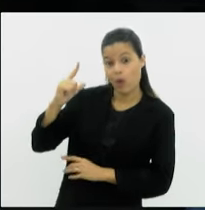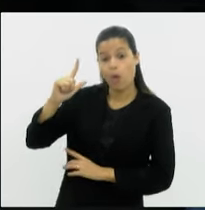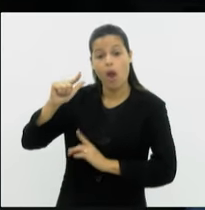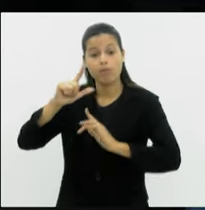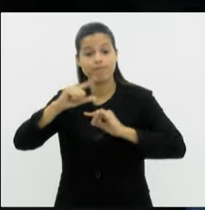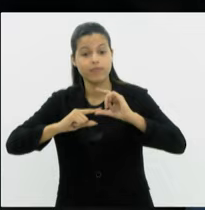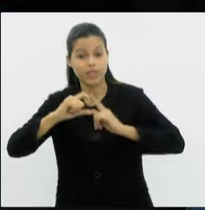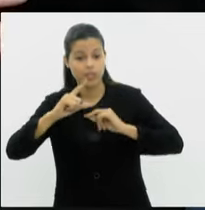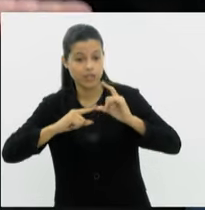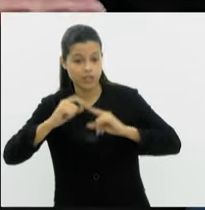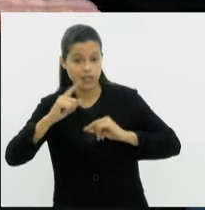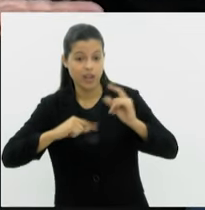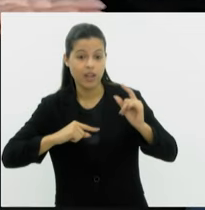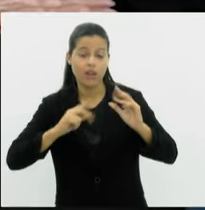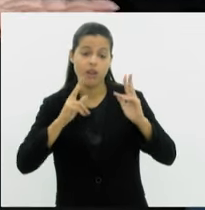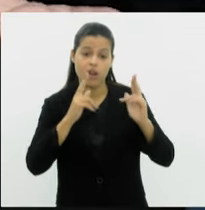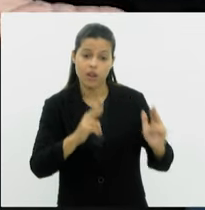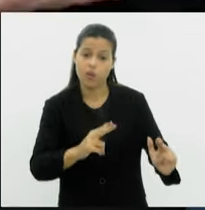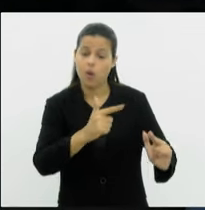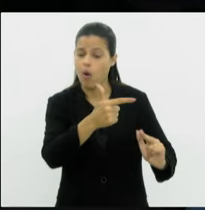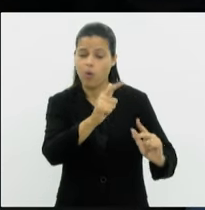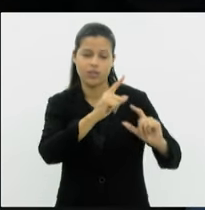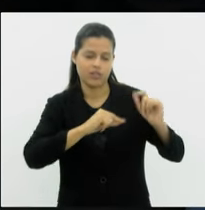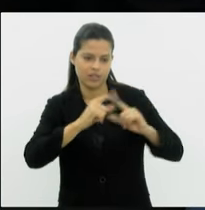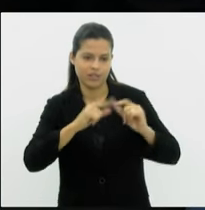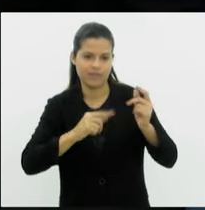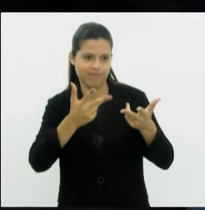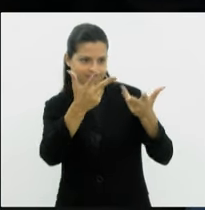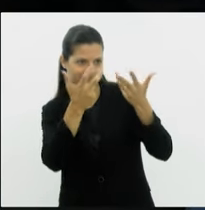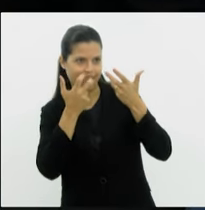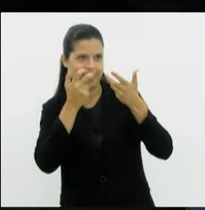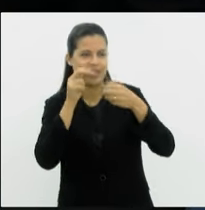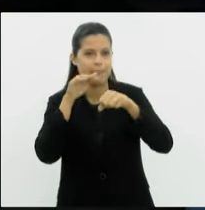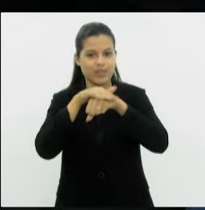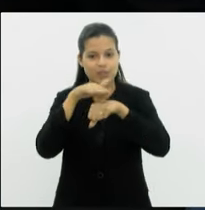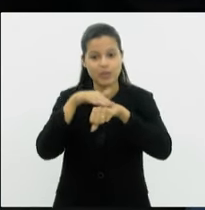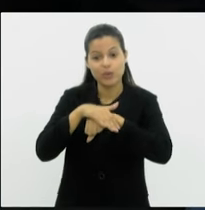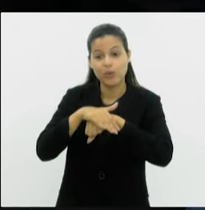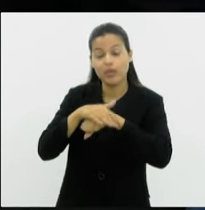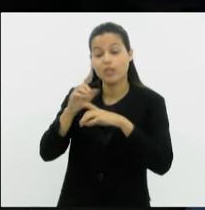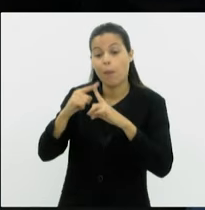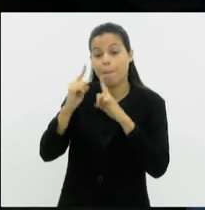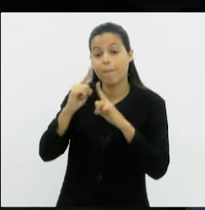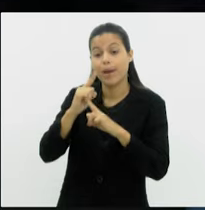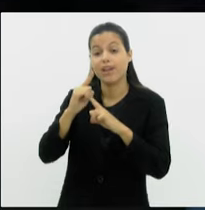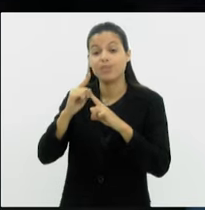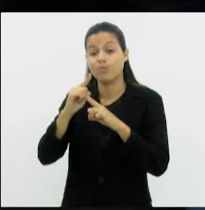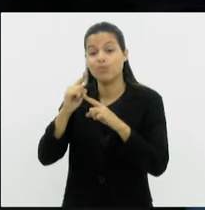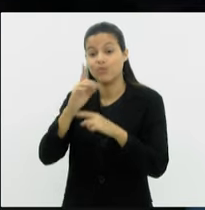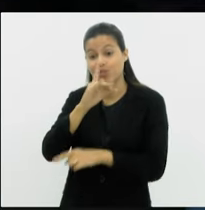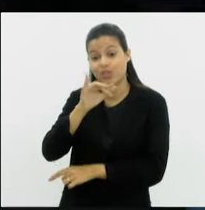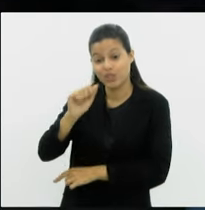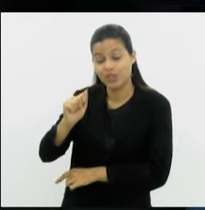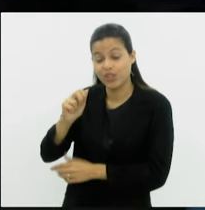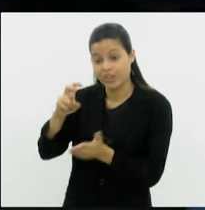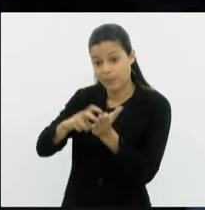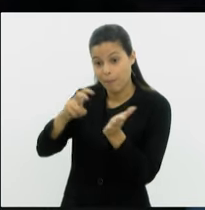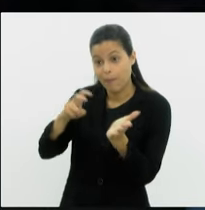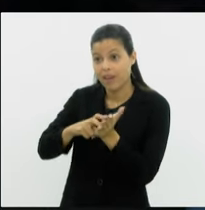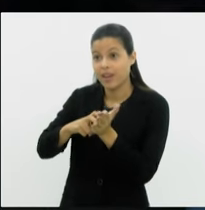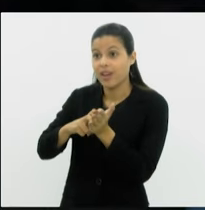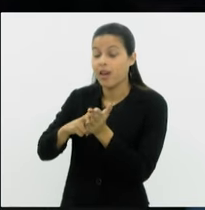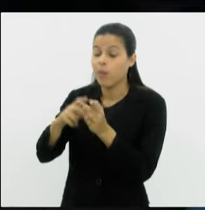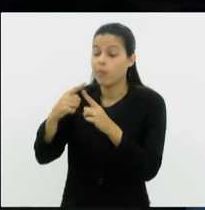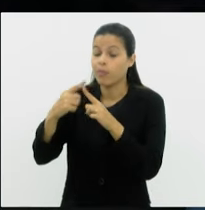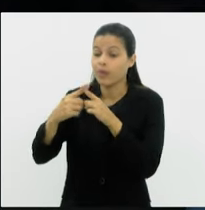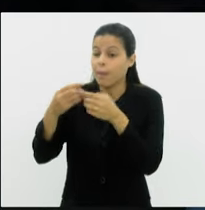estrelas que a gente vê só durante a noite. O fato da gente ver só ele durante o dia é um produto direto da proximidade que ele